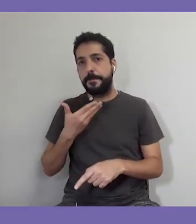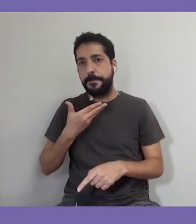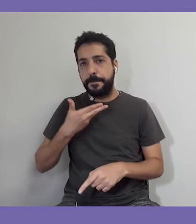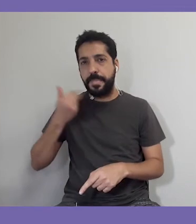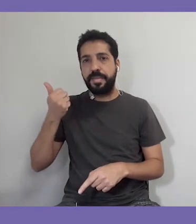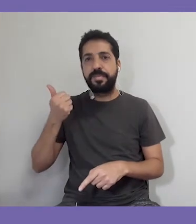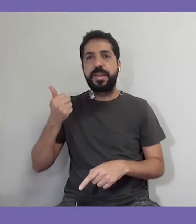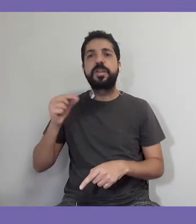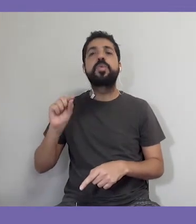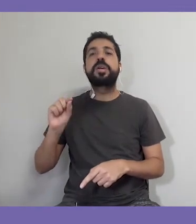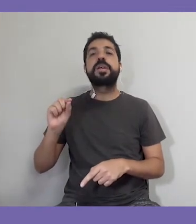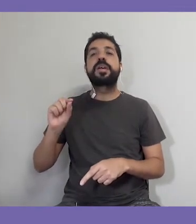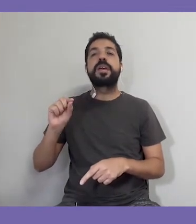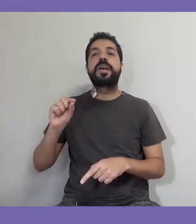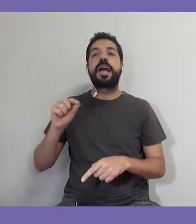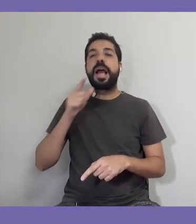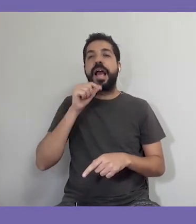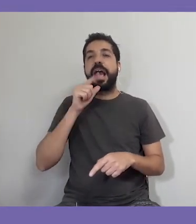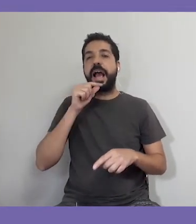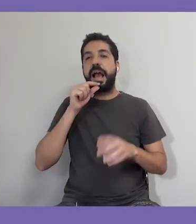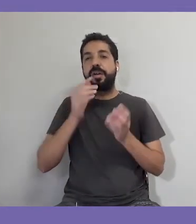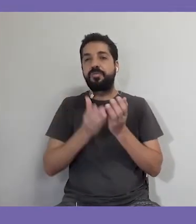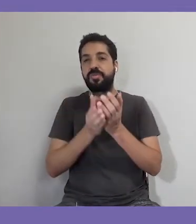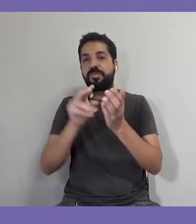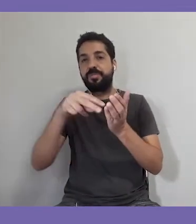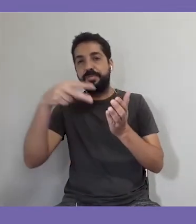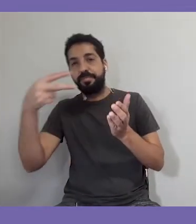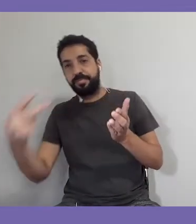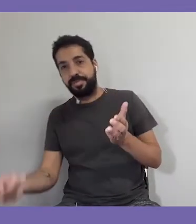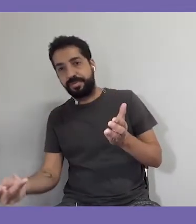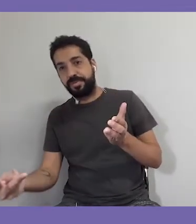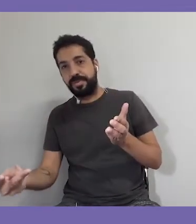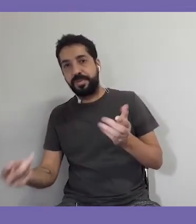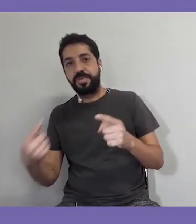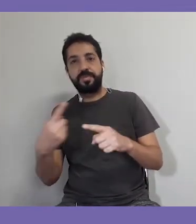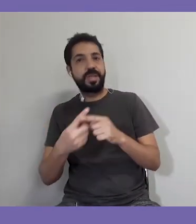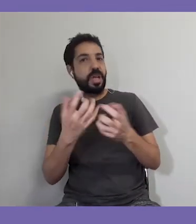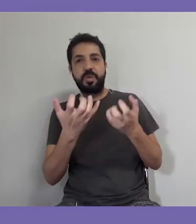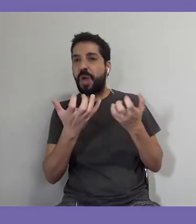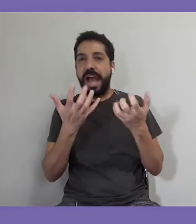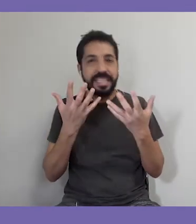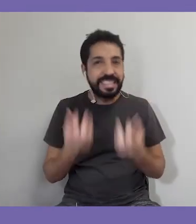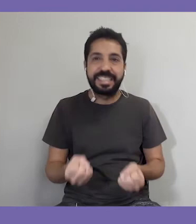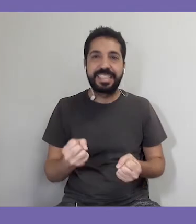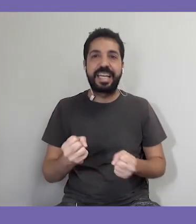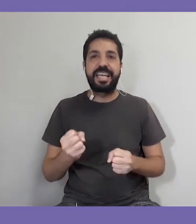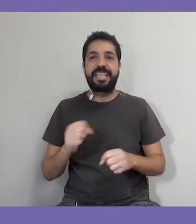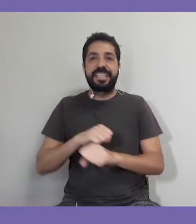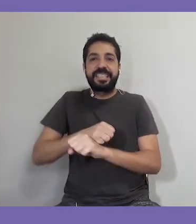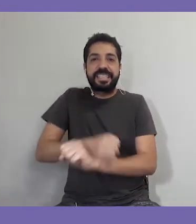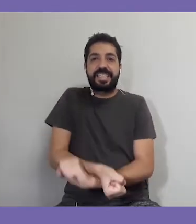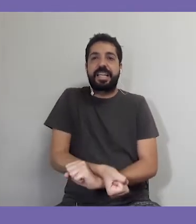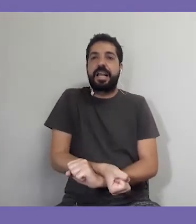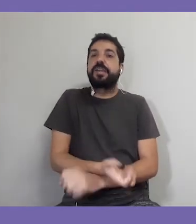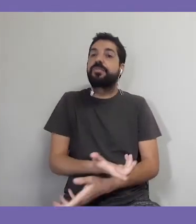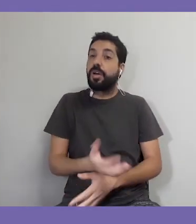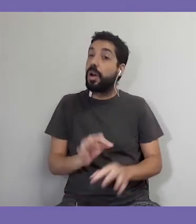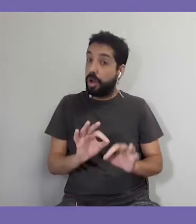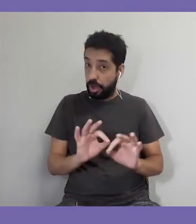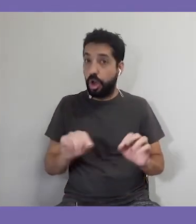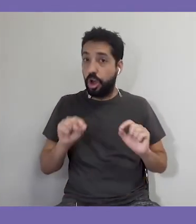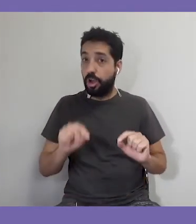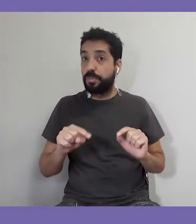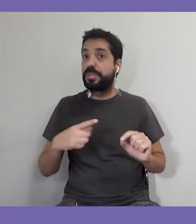preferiam se lançar ao mar ao ser escravizados, né? E aí a gente pensou, não, ótimo, tem tudo